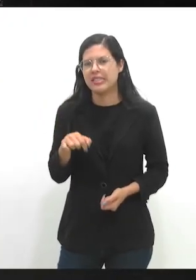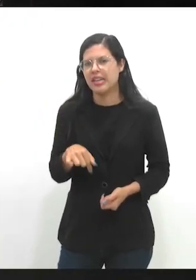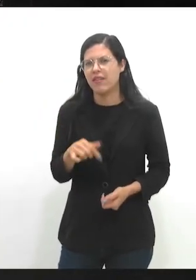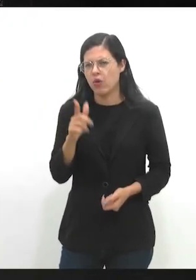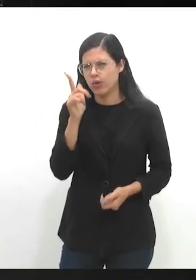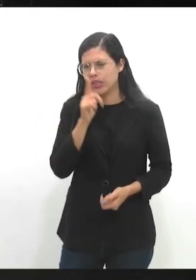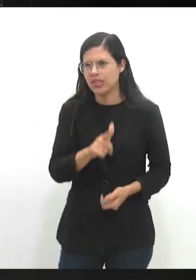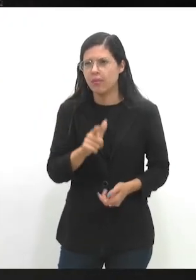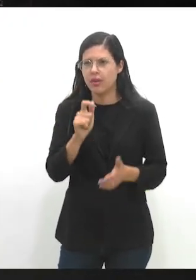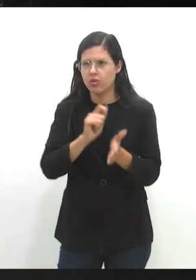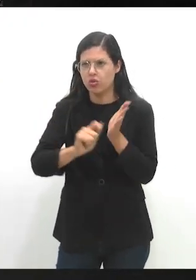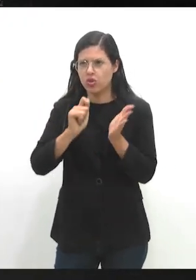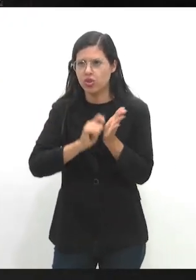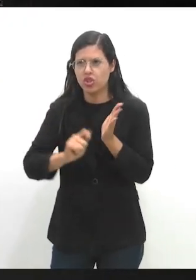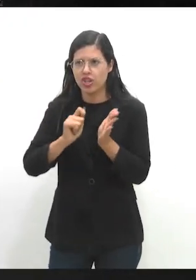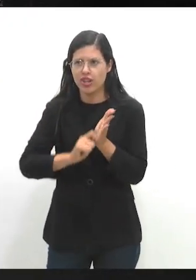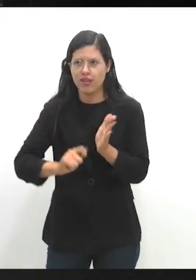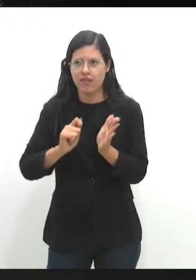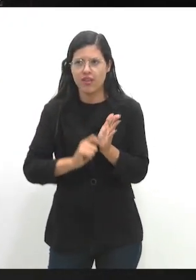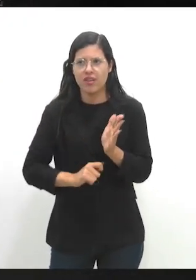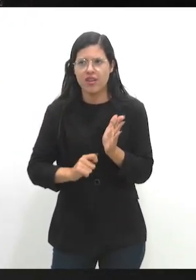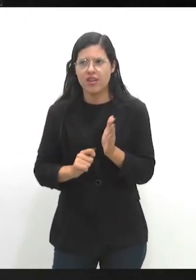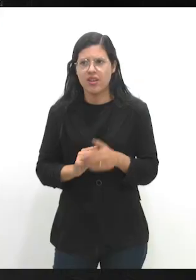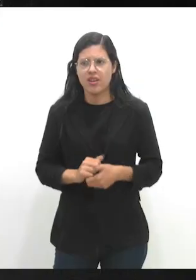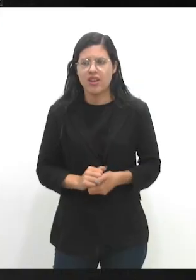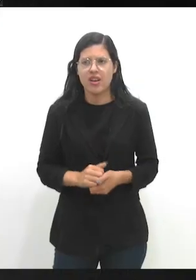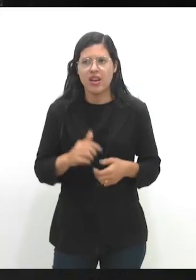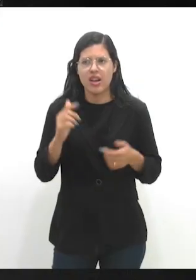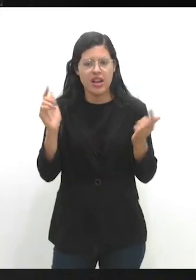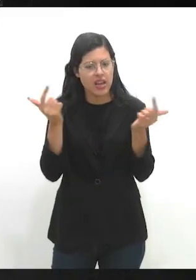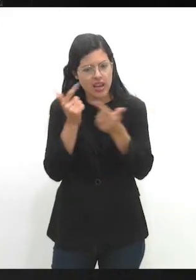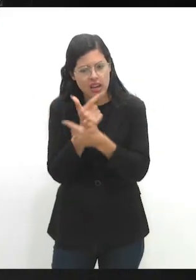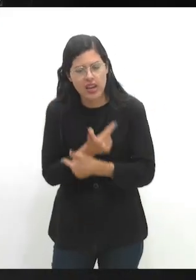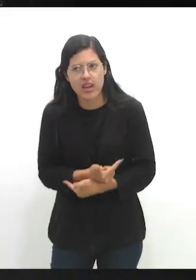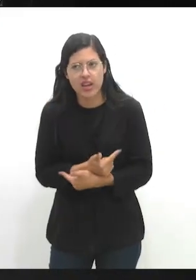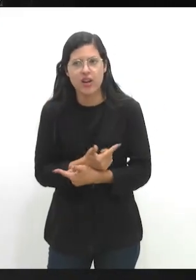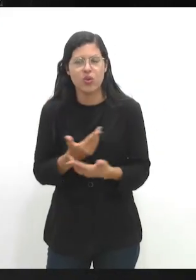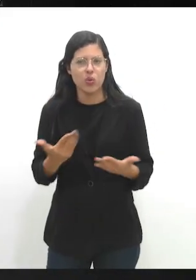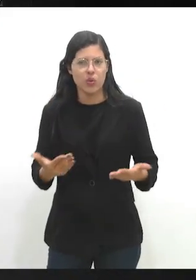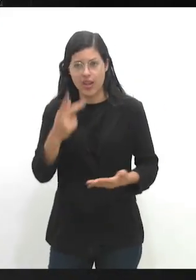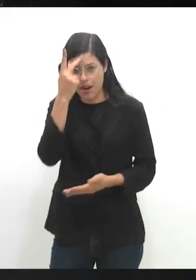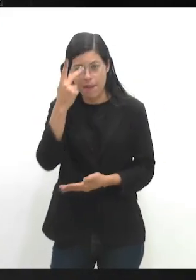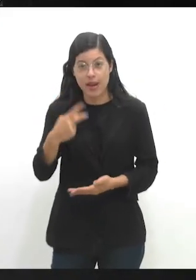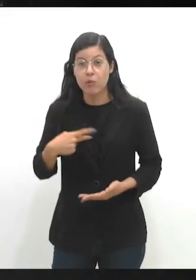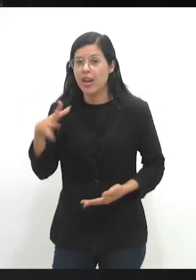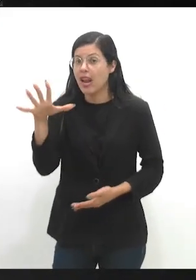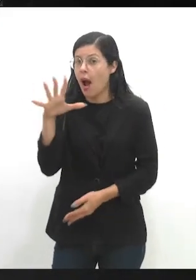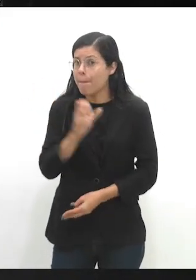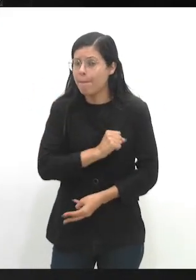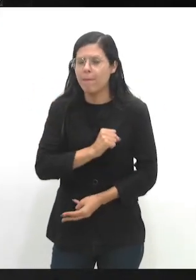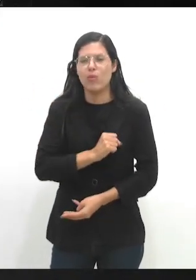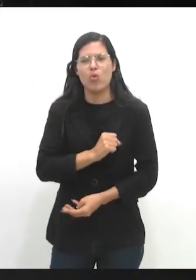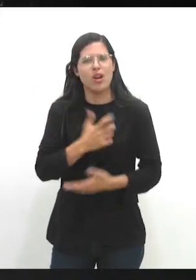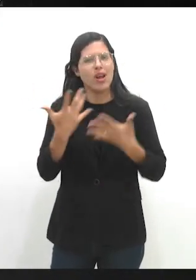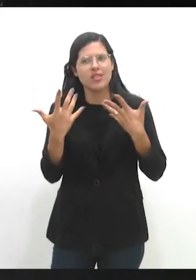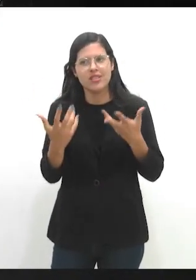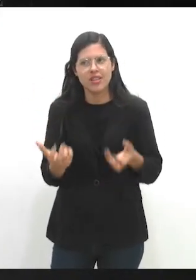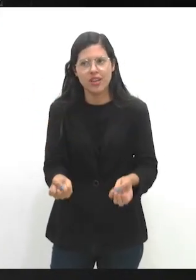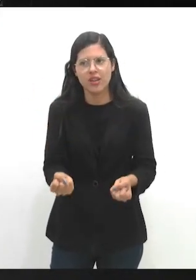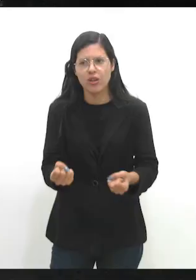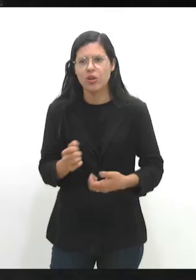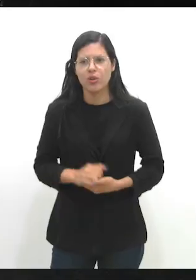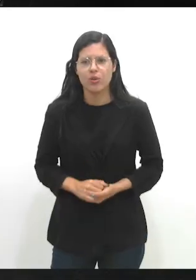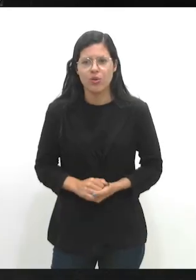eu escrevi com falando, ele rindo dele mesmo o tempo todo. E ele adorou, ele foi de cabeça nisso.